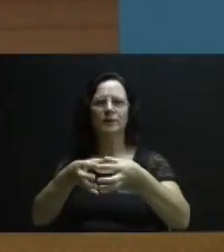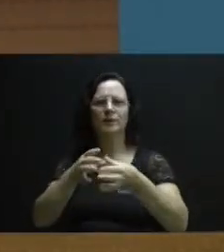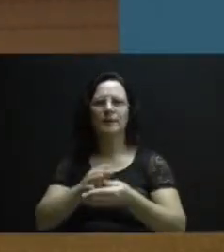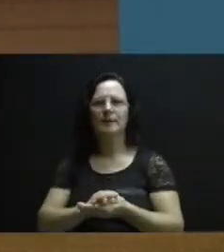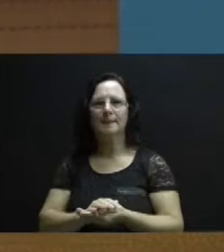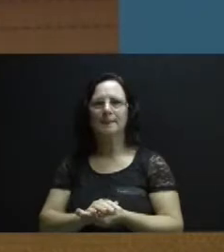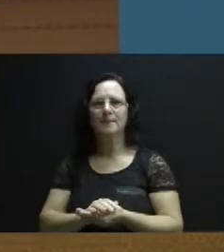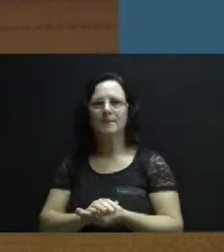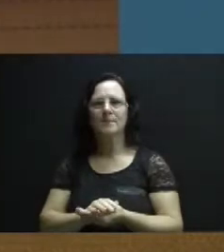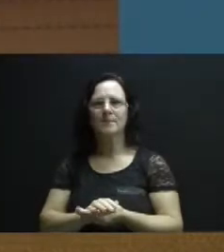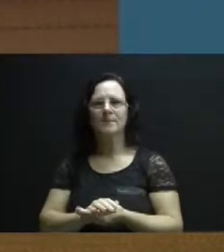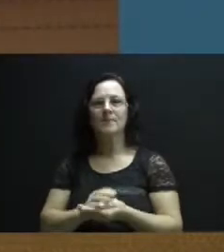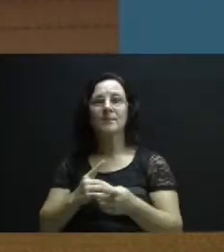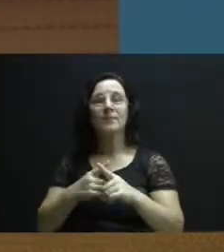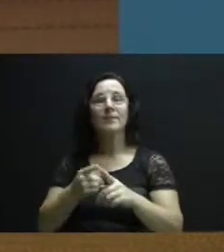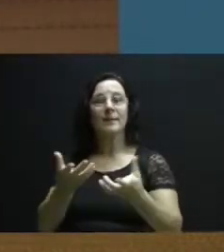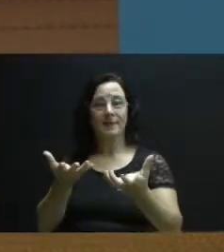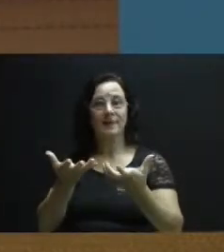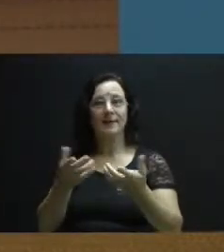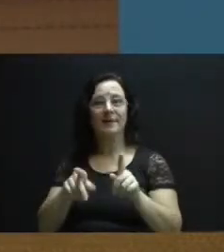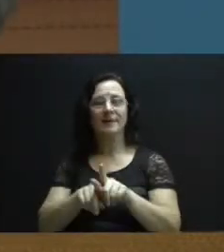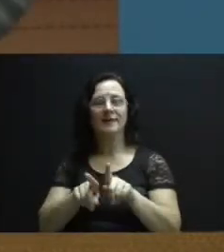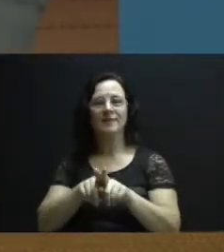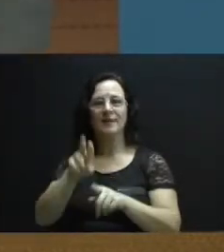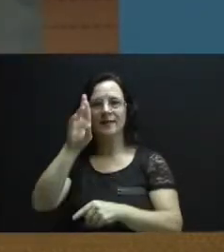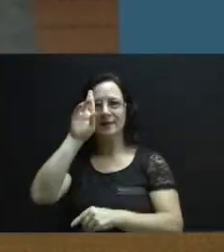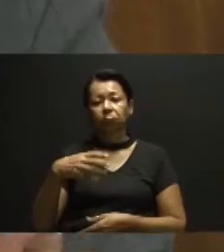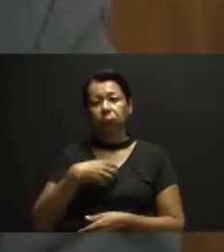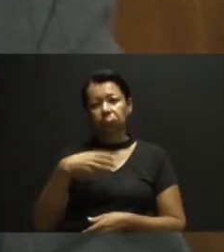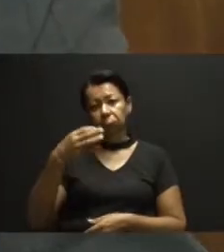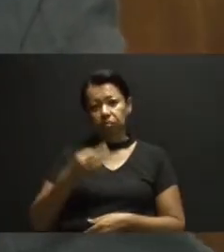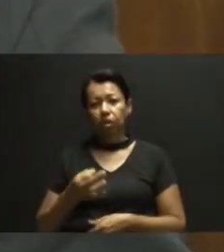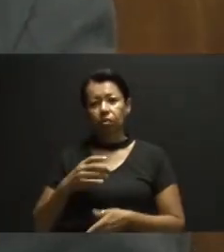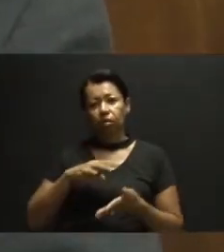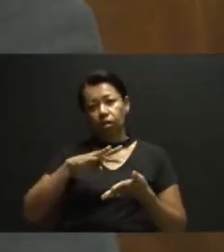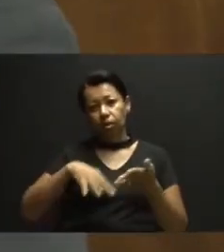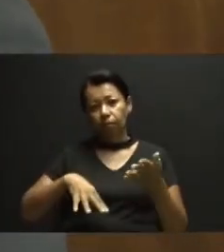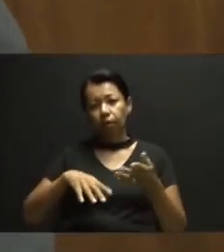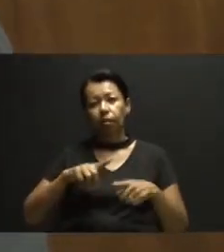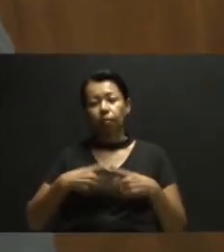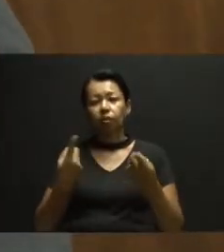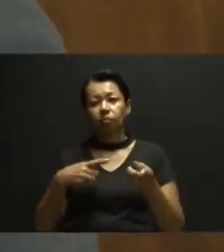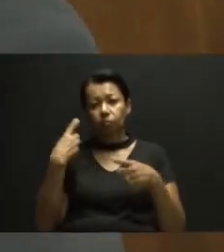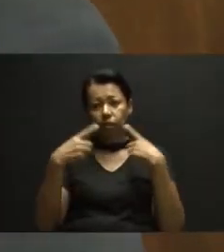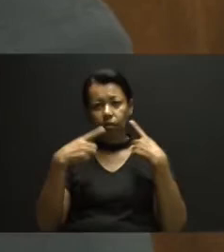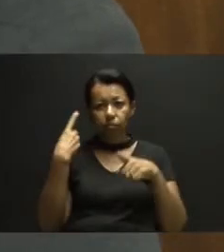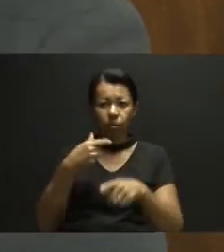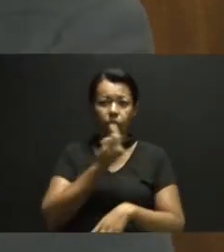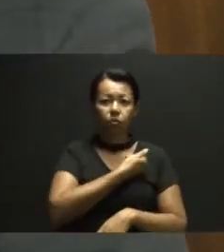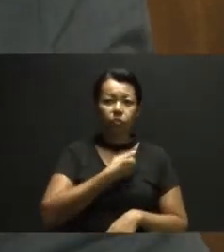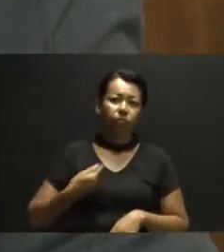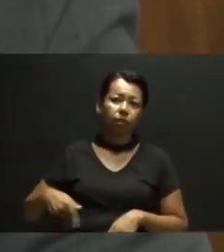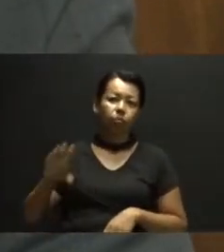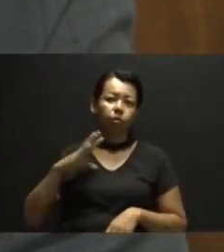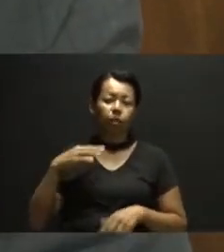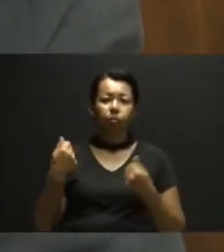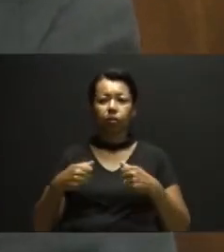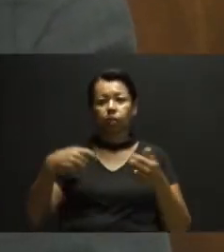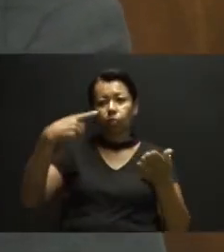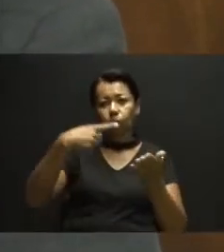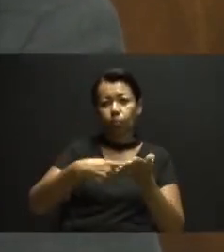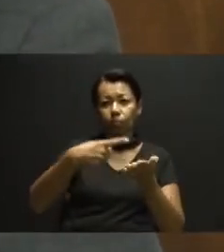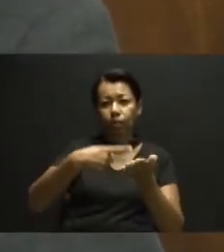errado o piso num padrão da forma correta da tabela nós vamos sair cobrar o governo municipal ele tem que cumprir a